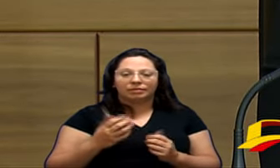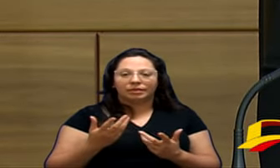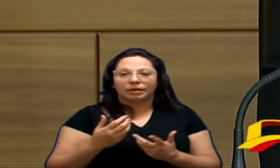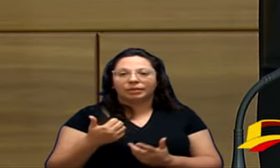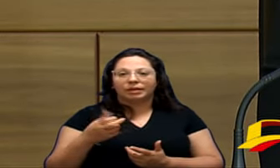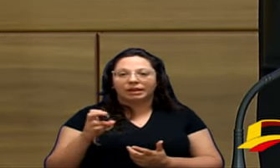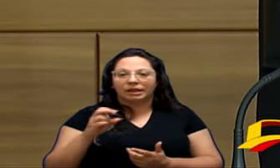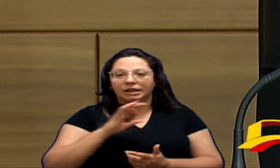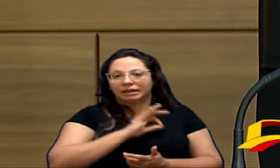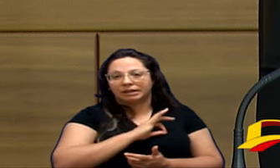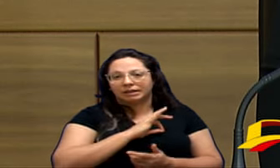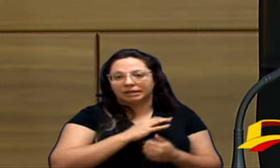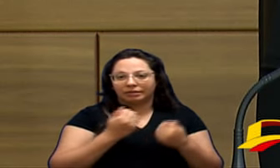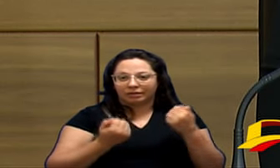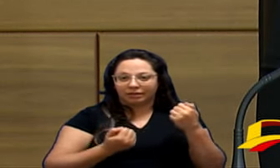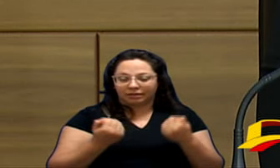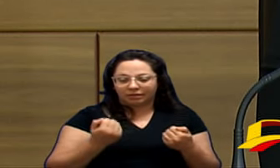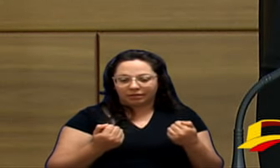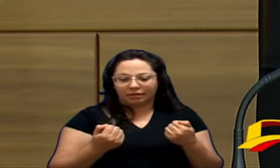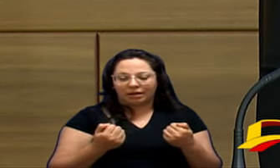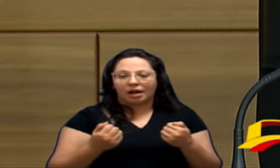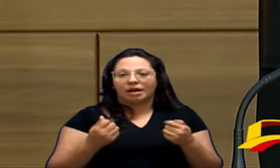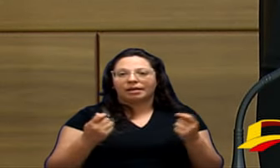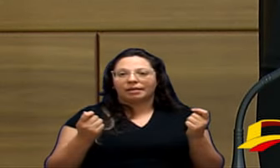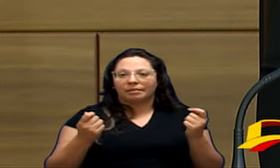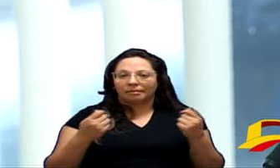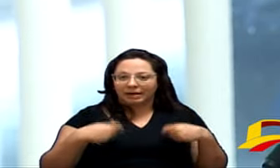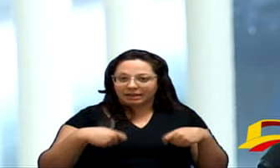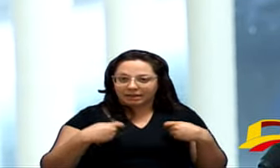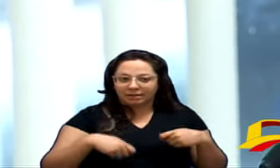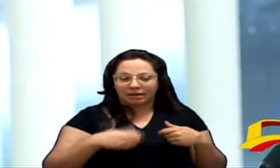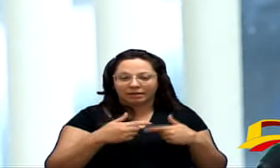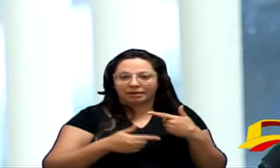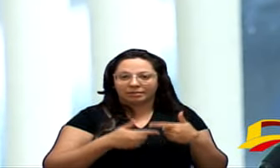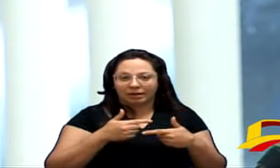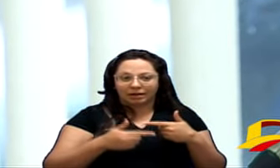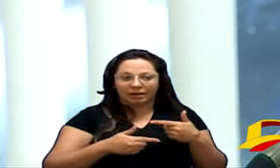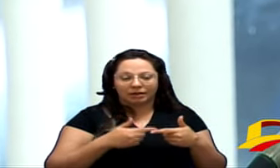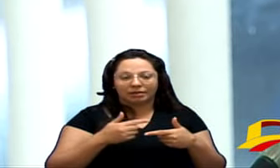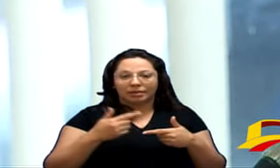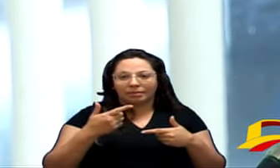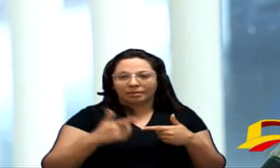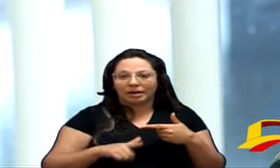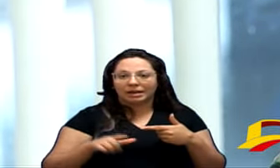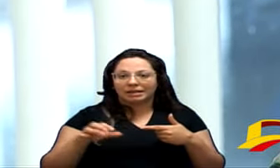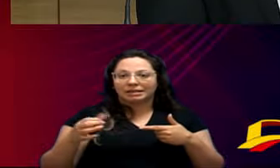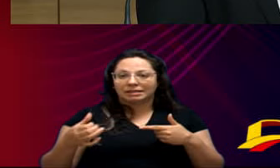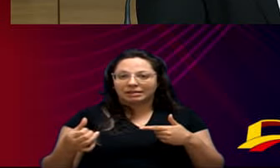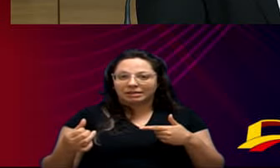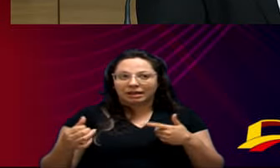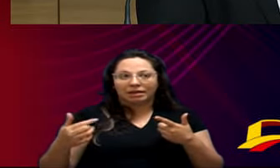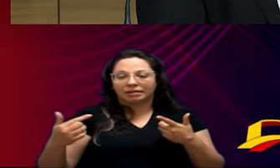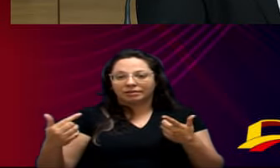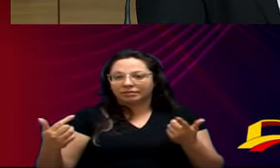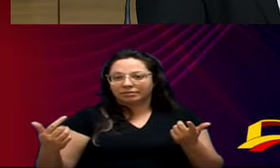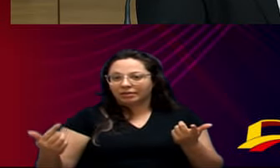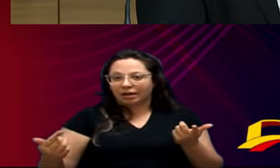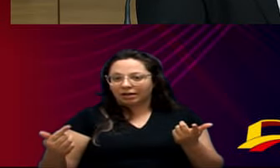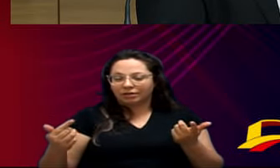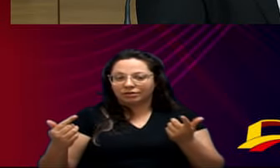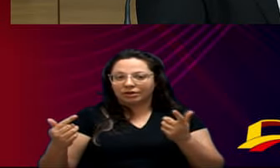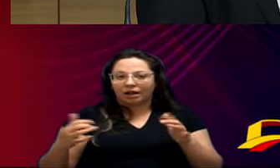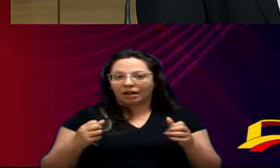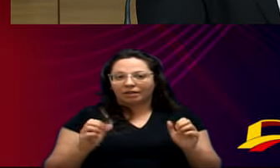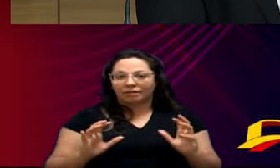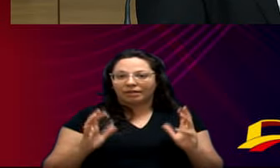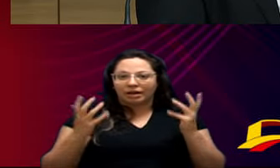tem 15 viaturas que deveria est fazendo esse trabalho mas seis sete tá acompanhando numa inauguração a gente precisa